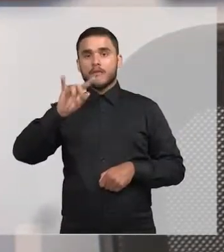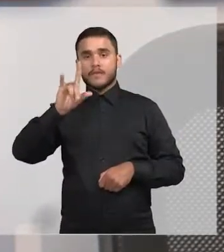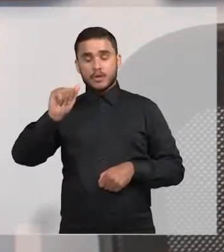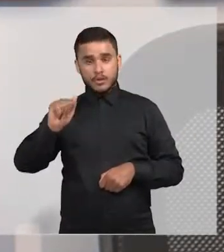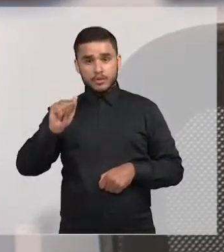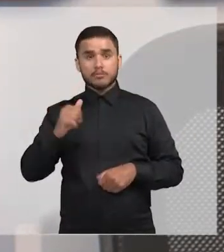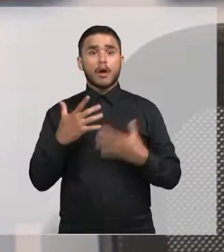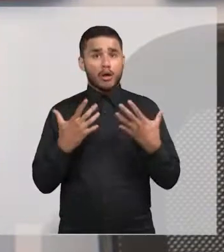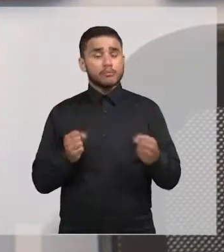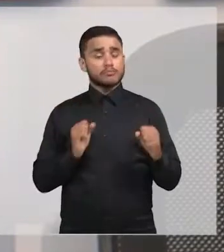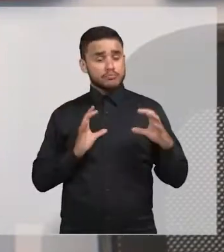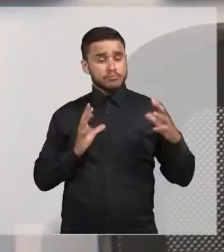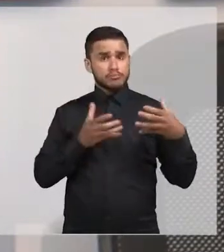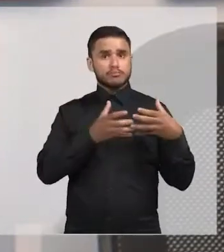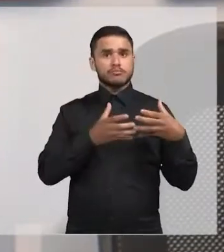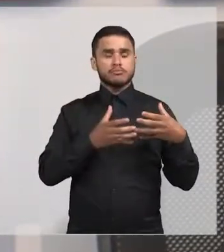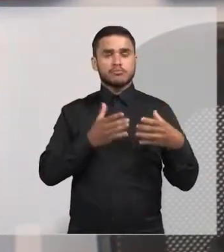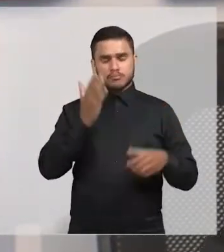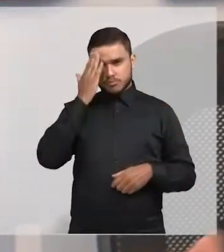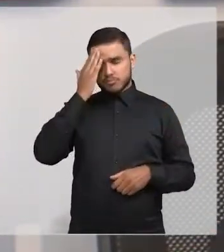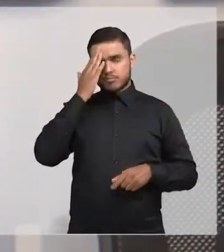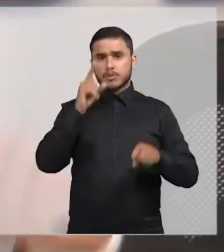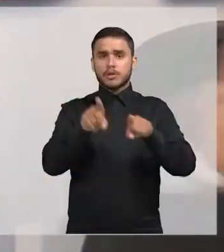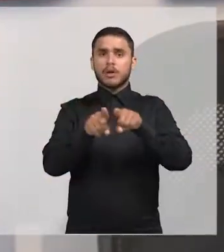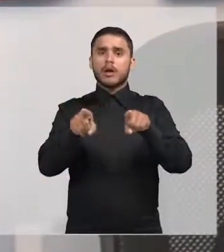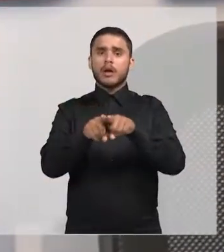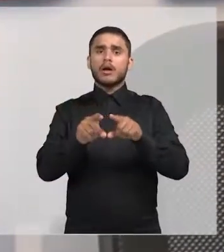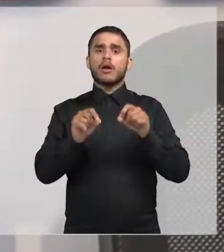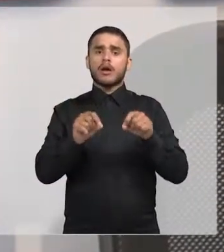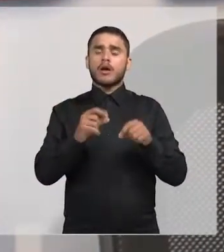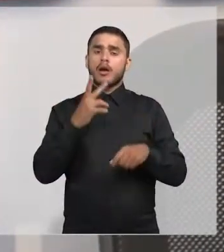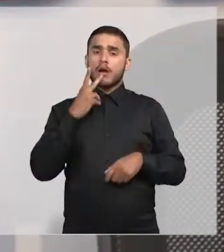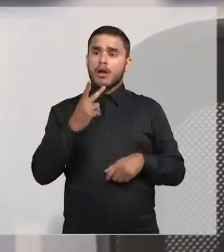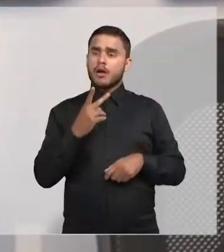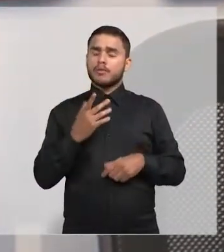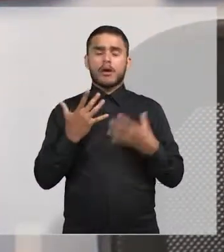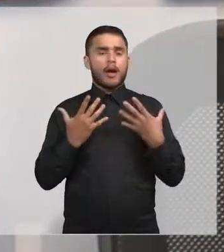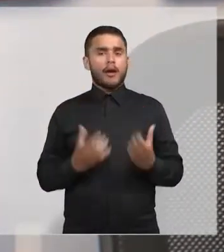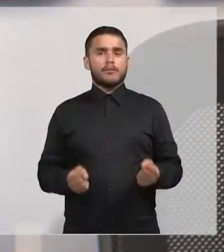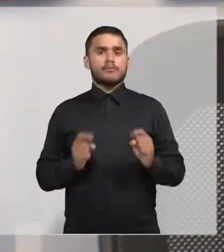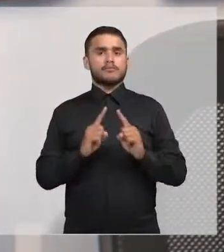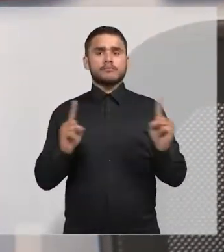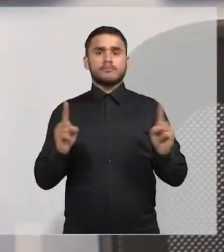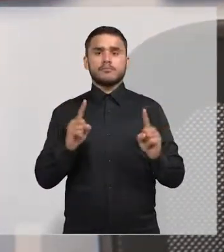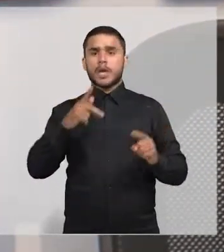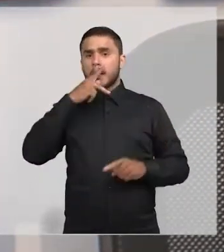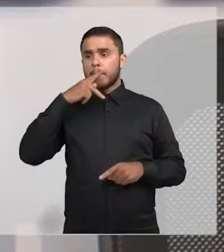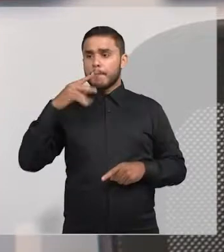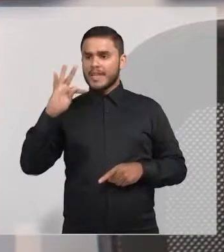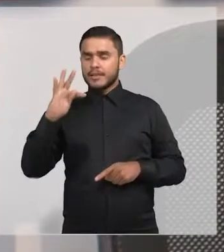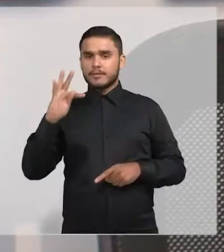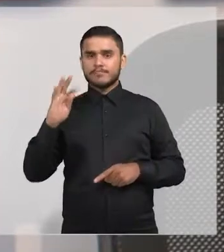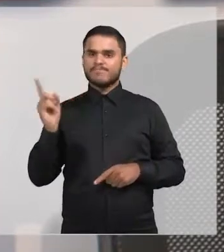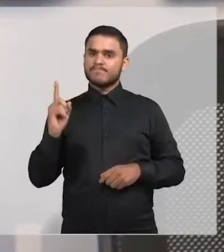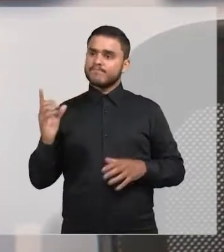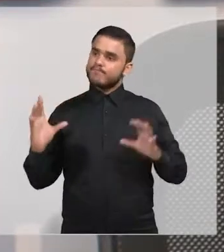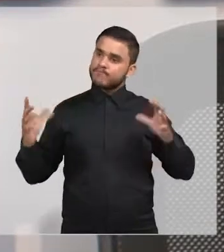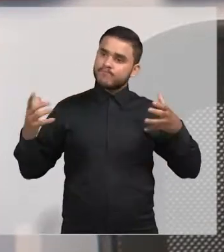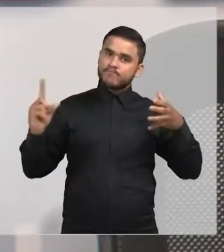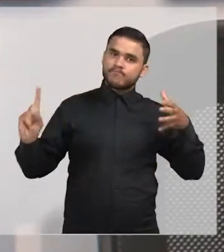aderiu, como também é uns que ficaram pé que não aceitam a entrada do Partido dos Trabalhadores nesse bloco.